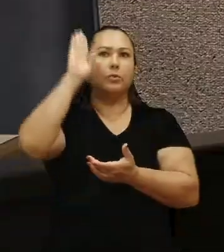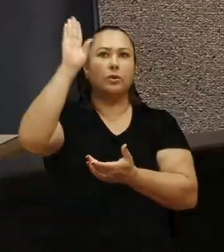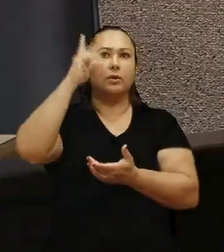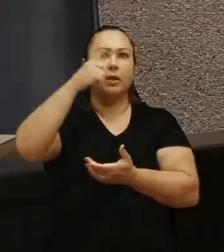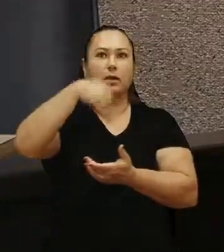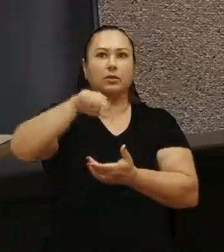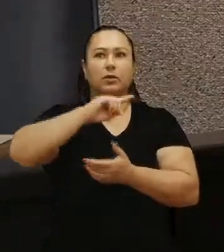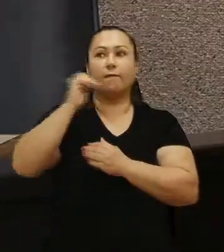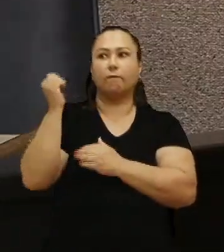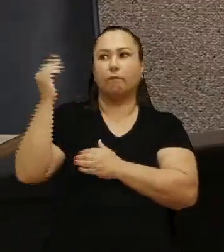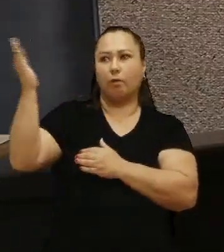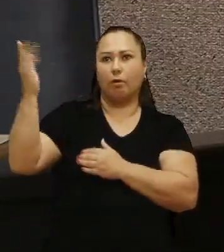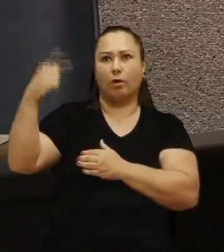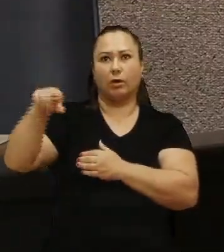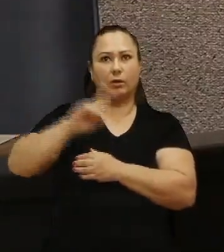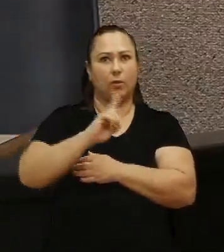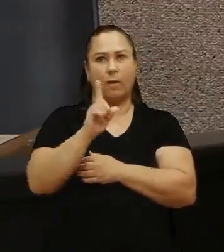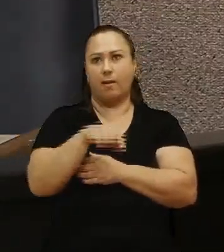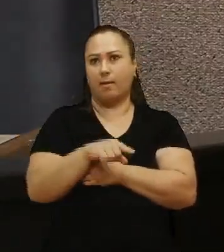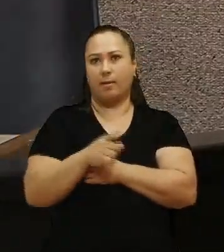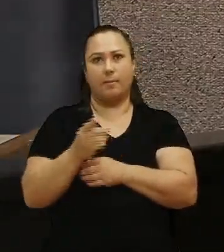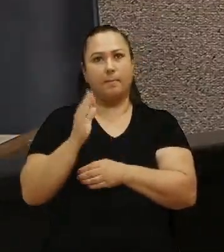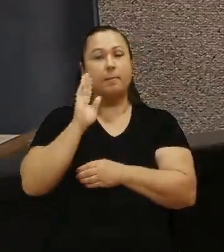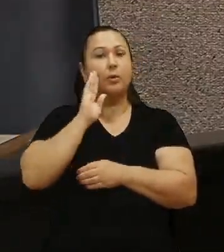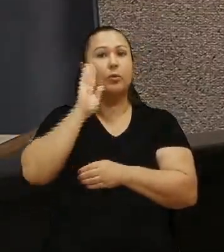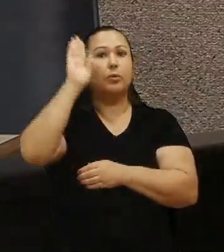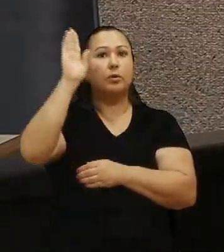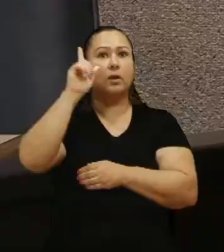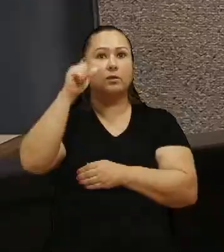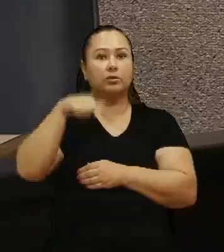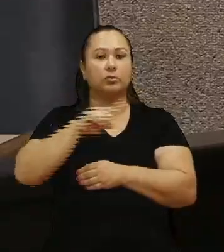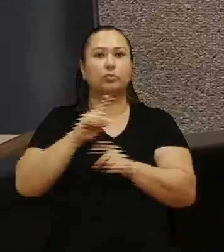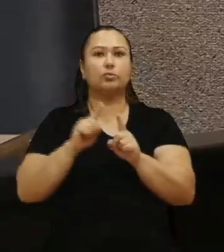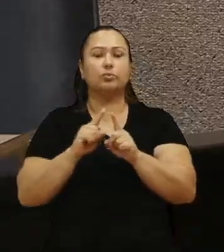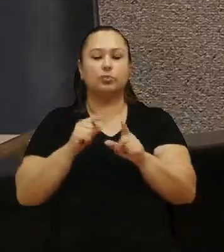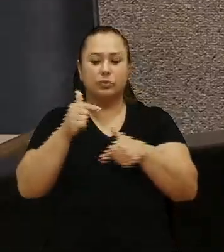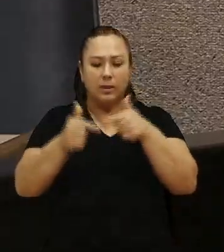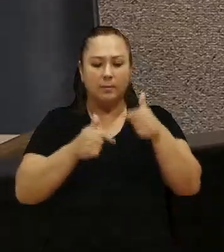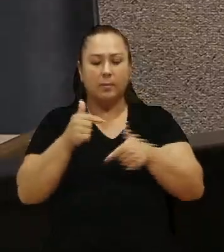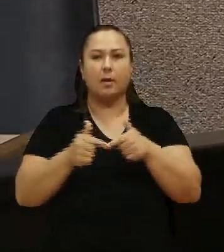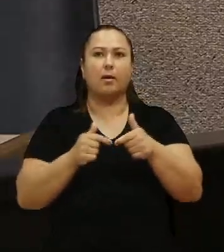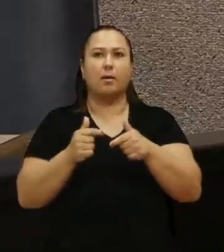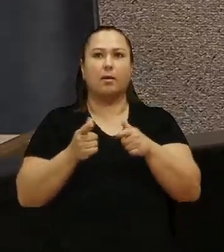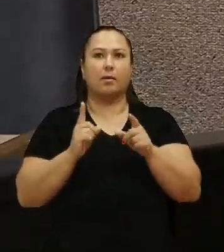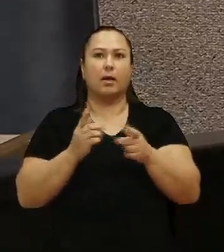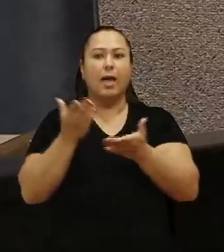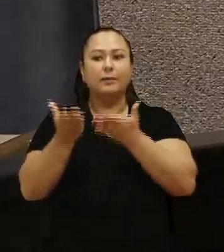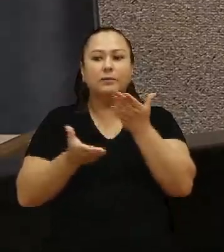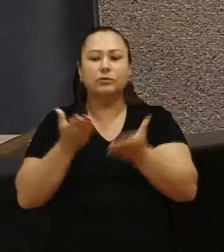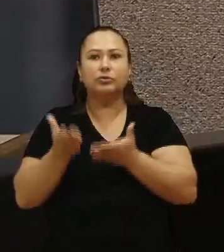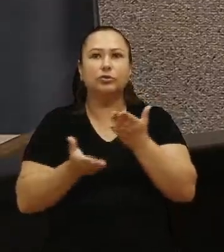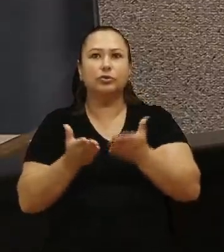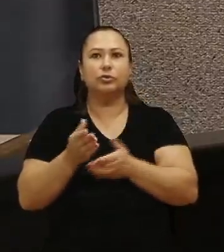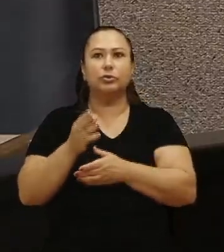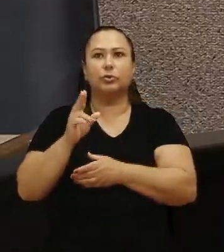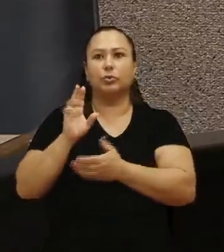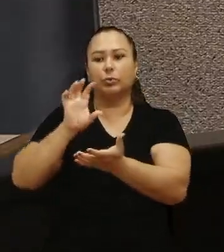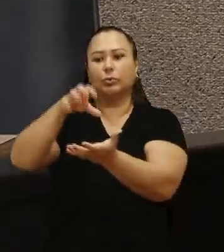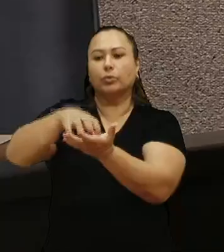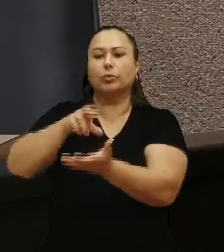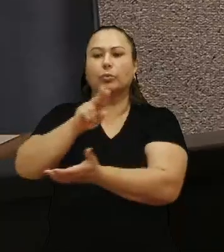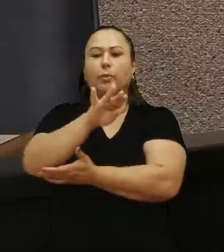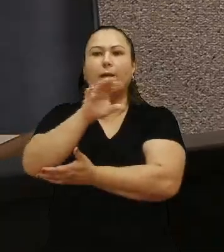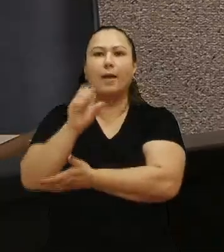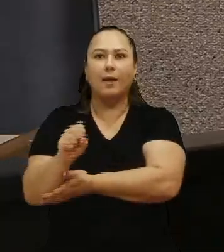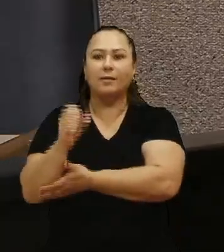pessoas que estão lá fora não é essa, a prioridade é que os serviços, que as nossas indicações sejam atendidas, que as UBSs tenham atendimento,